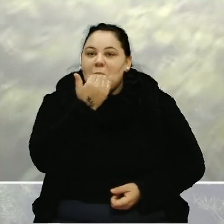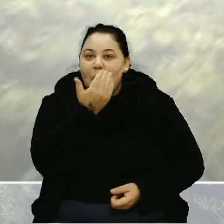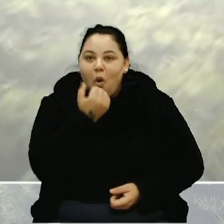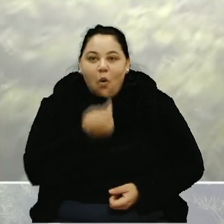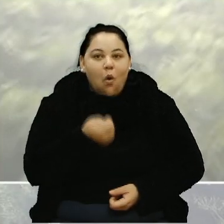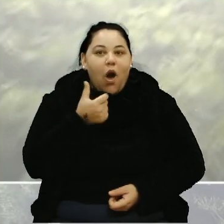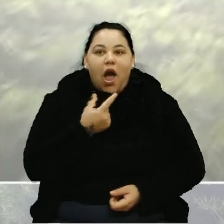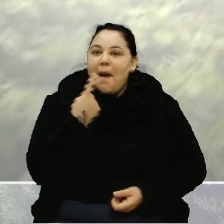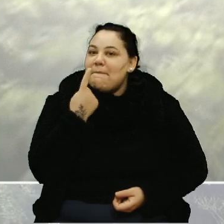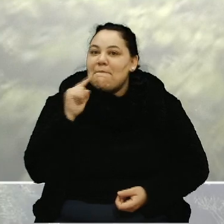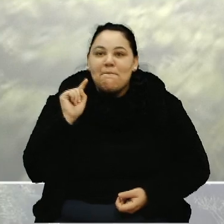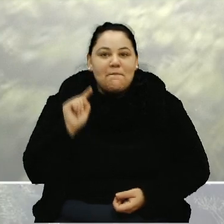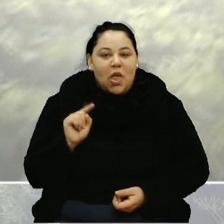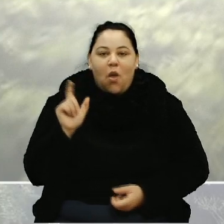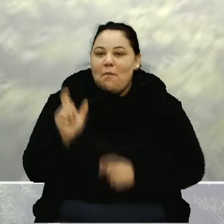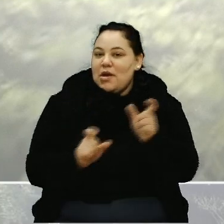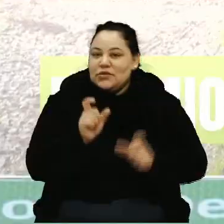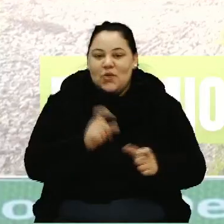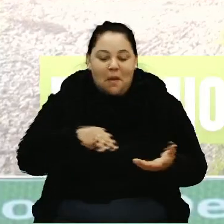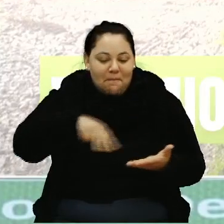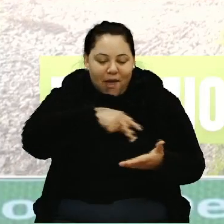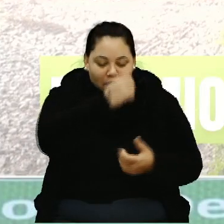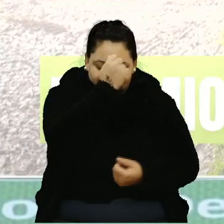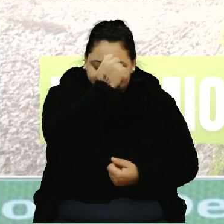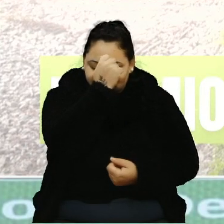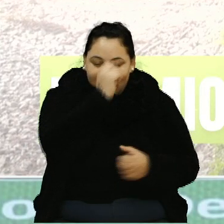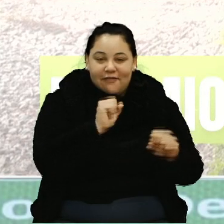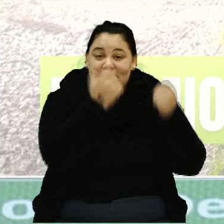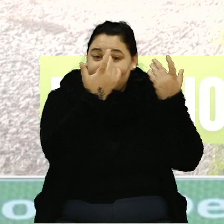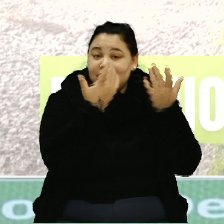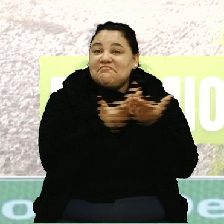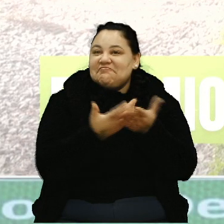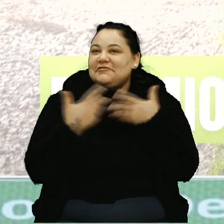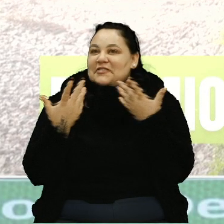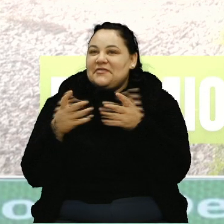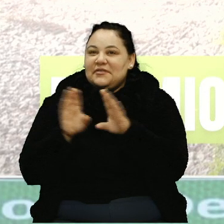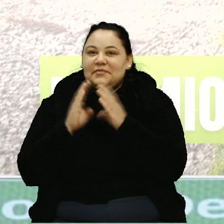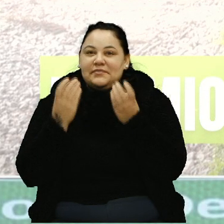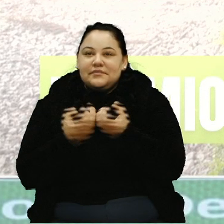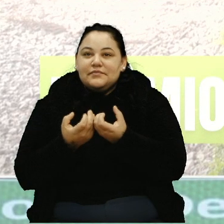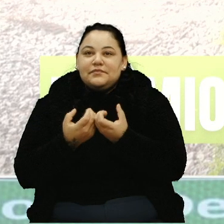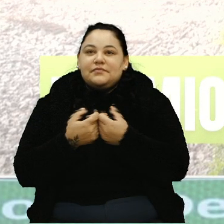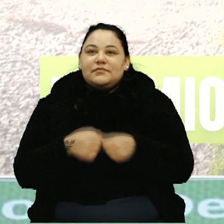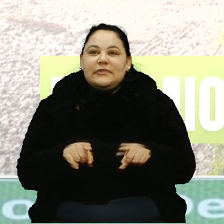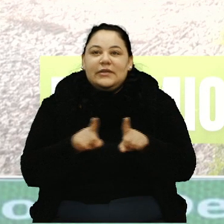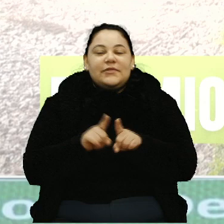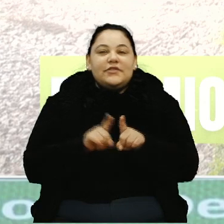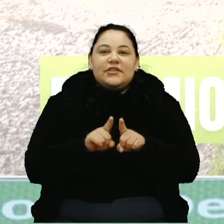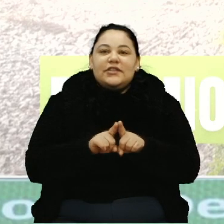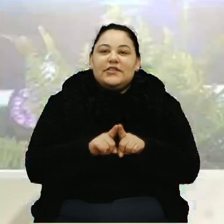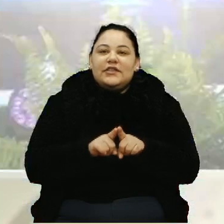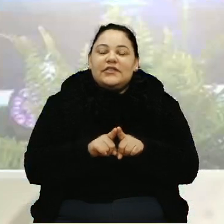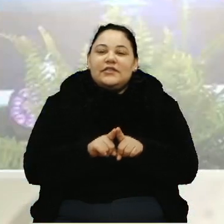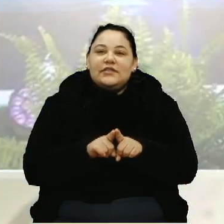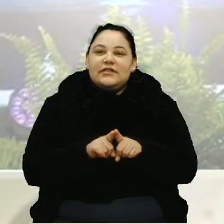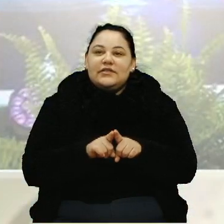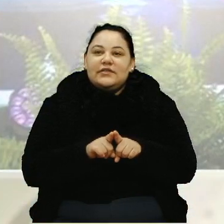pessoas, bailes, eventos. Então a comunidade, né, ela passa também